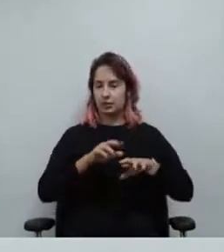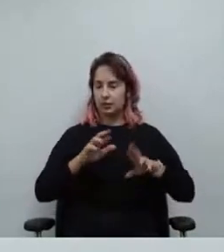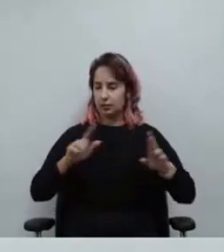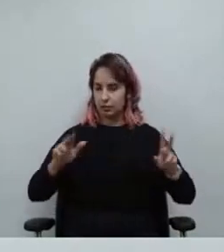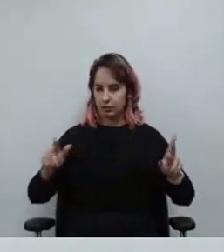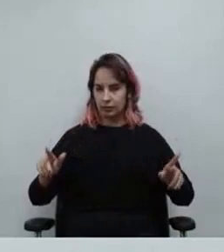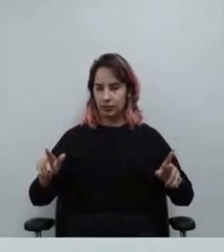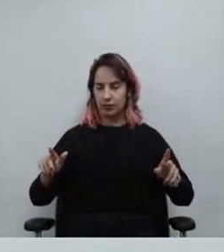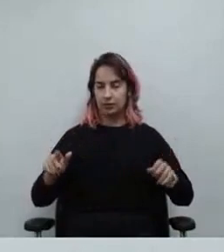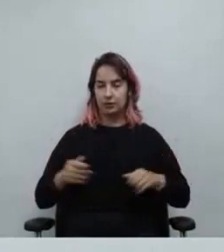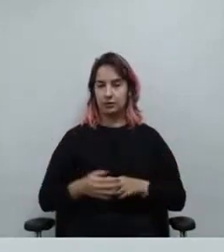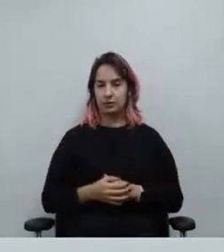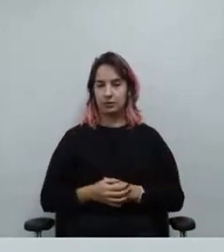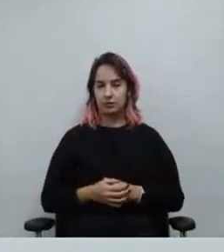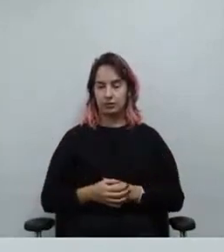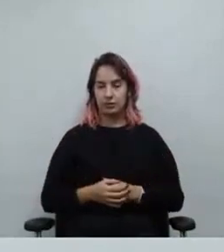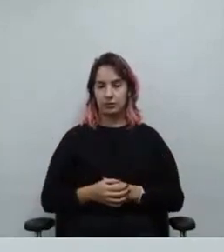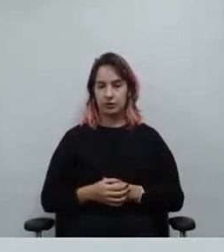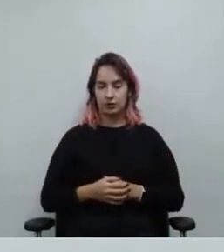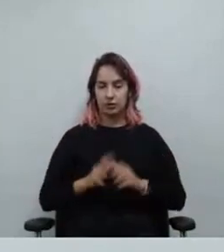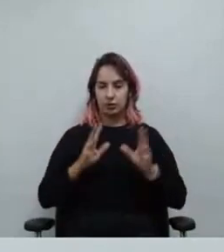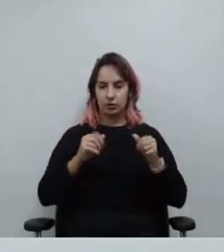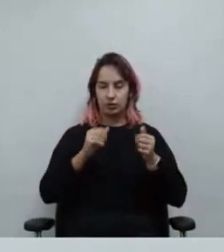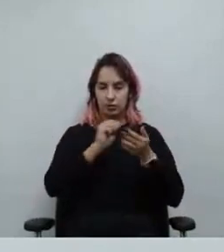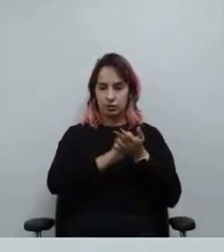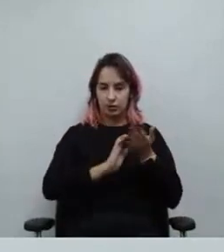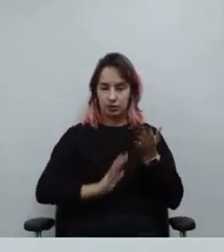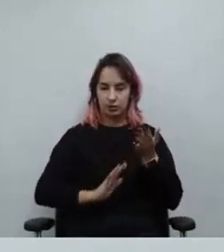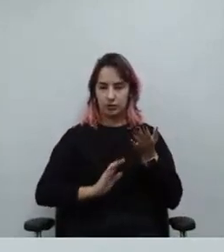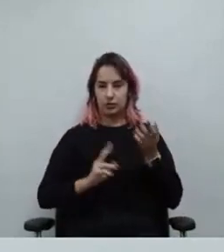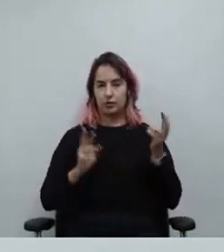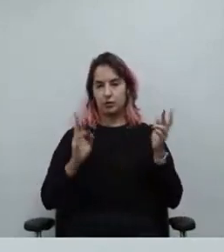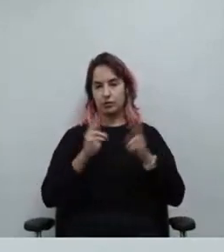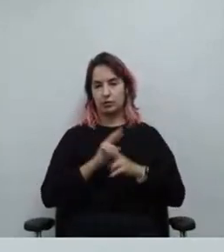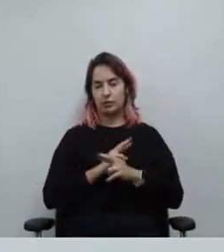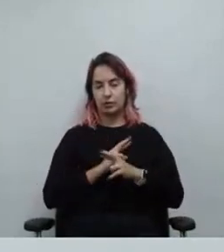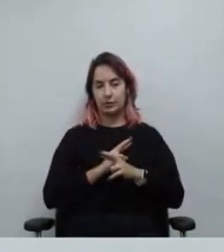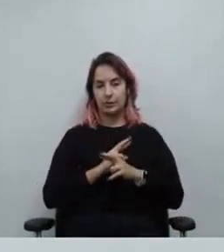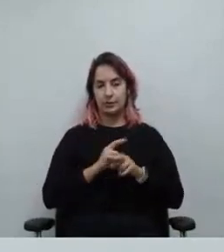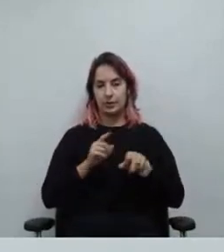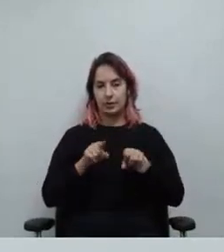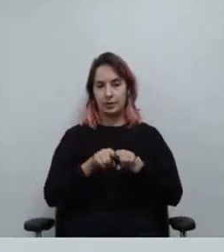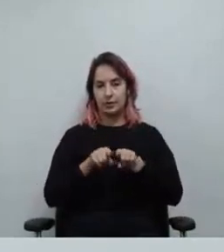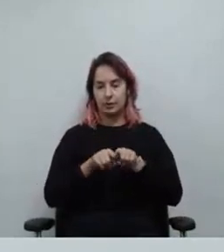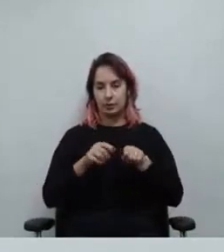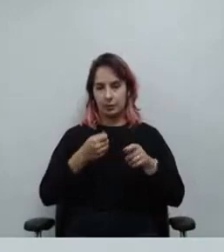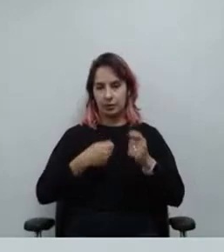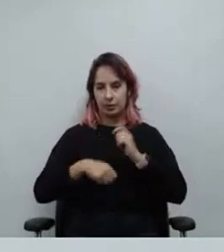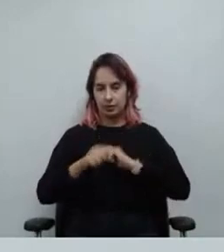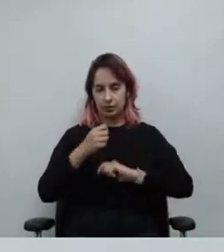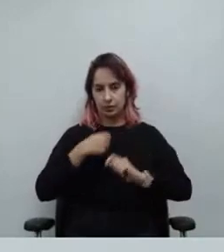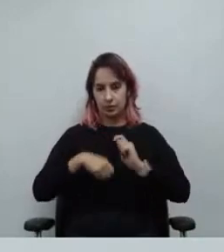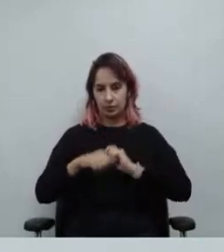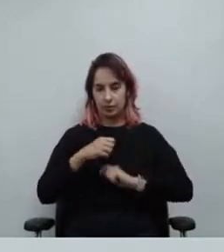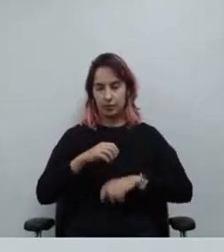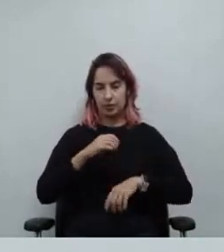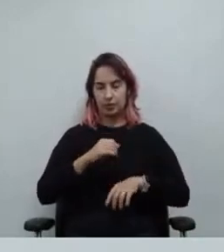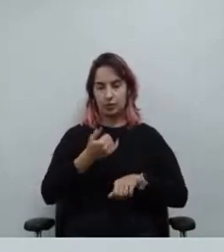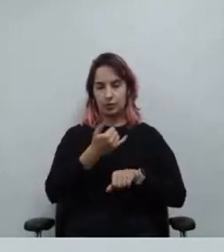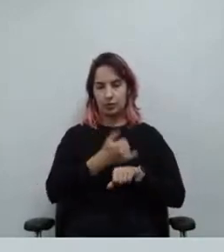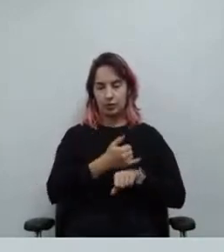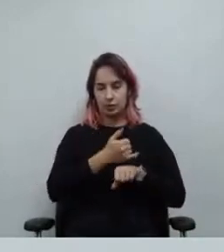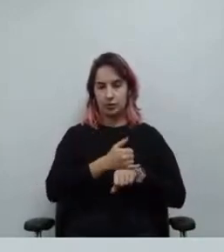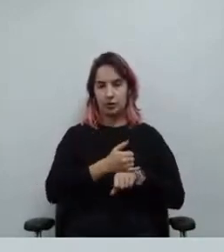atribuições foi encampado nas atividades relacionadas em seu relato, além das tarefas administrativas inerentes à chefia